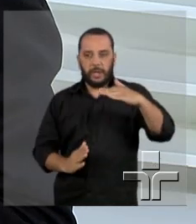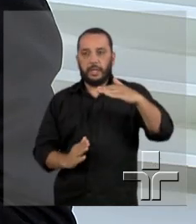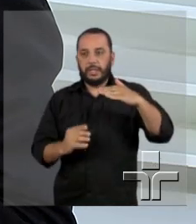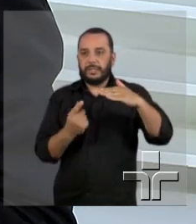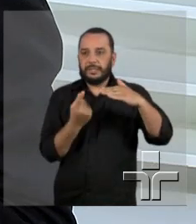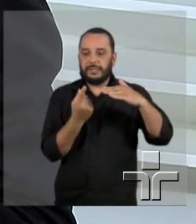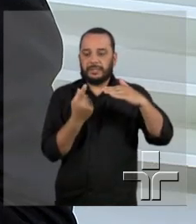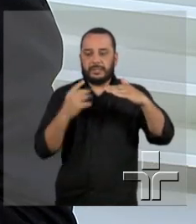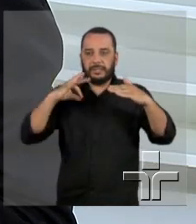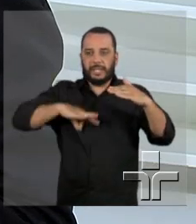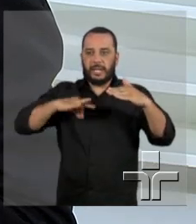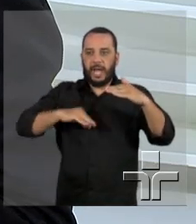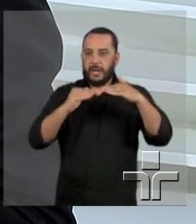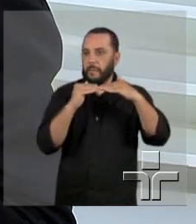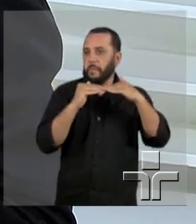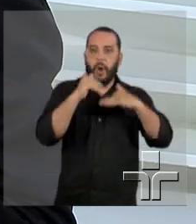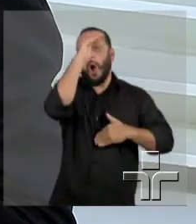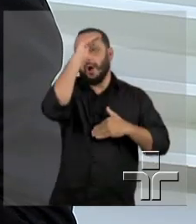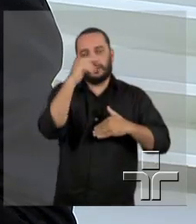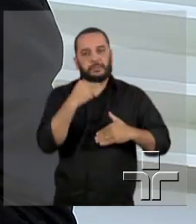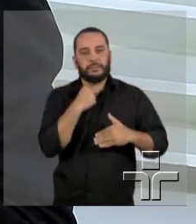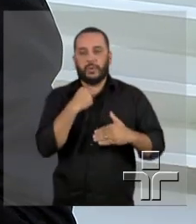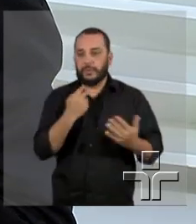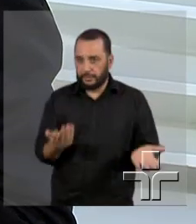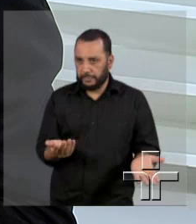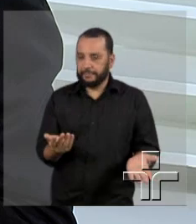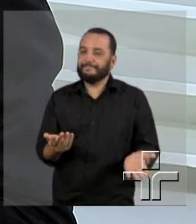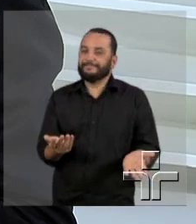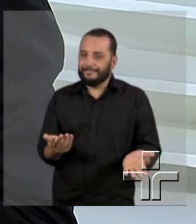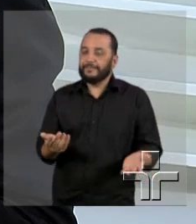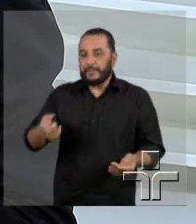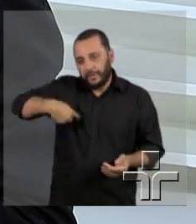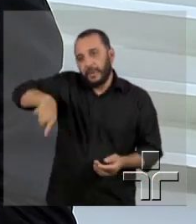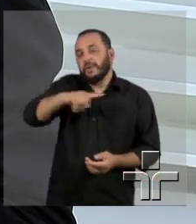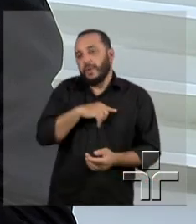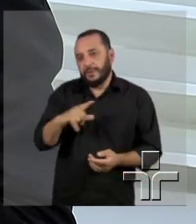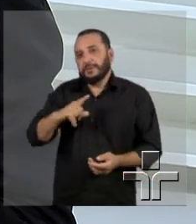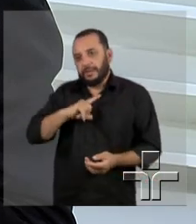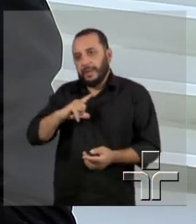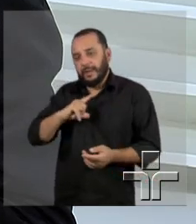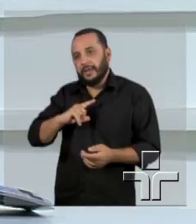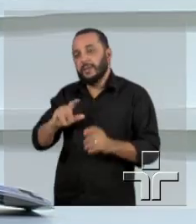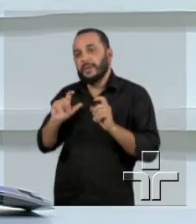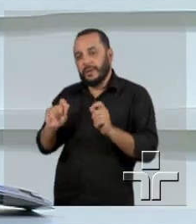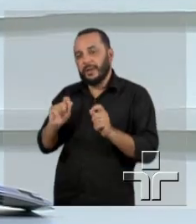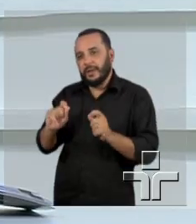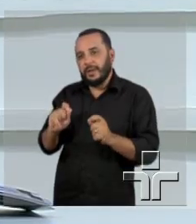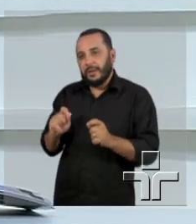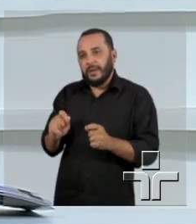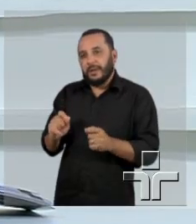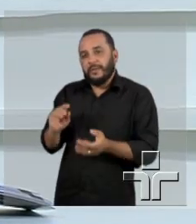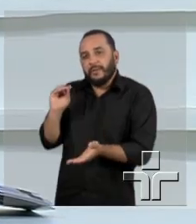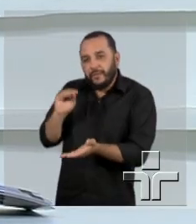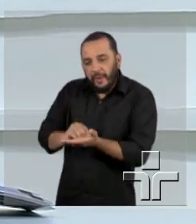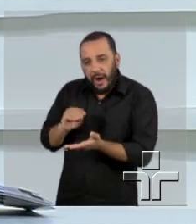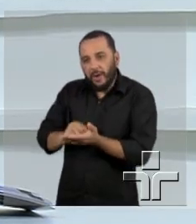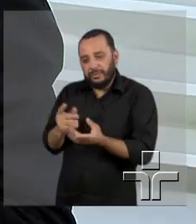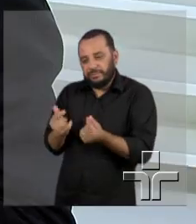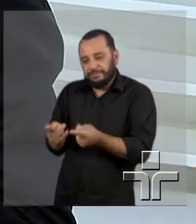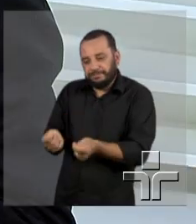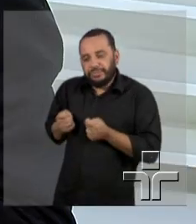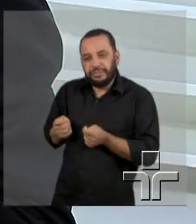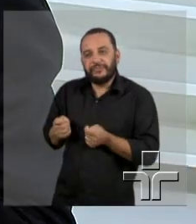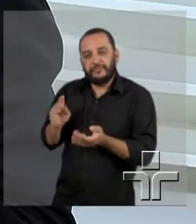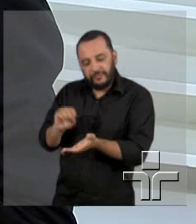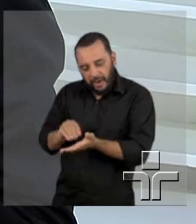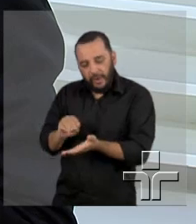Constituição. Lessa, nós não padecemos de déficit de normatividade constitucional. Nós padecemos